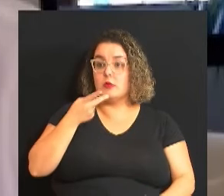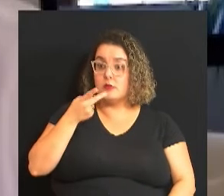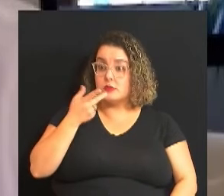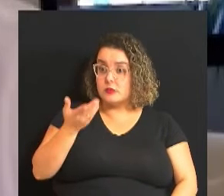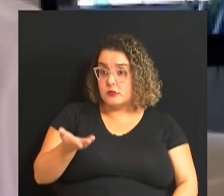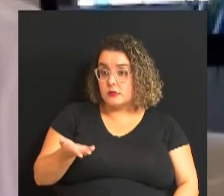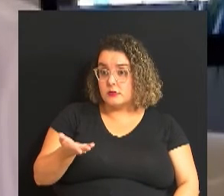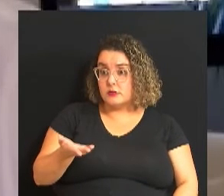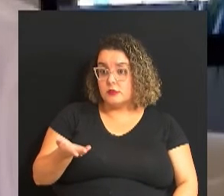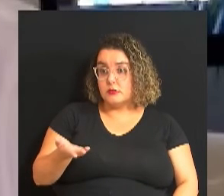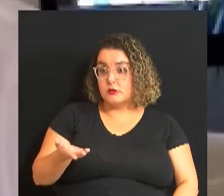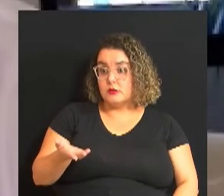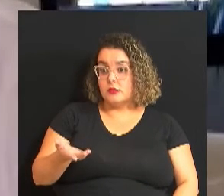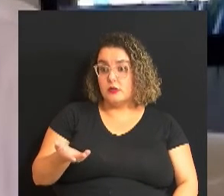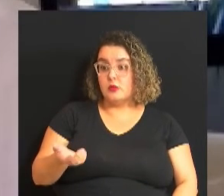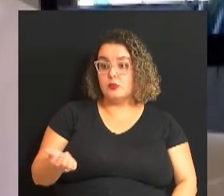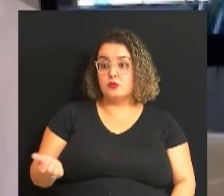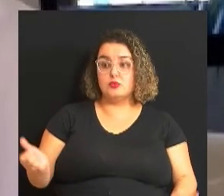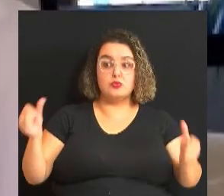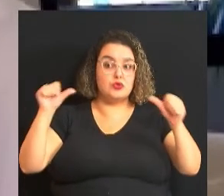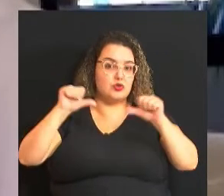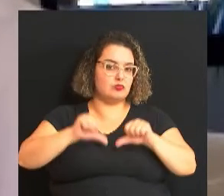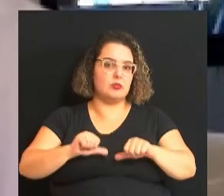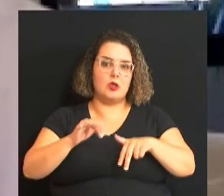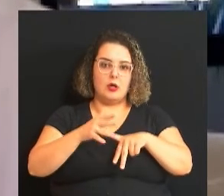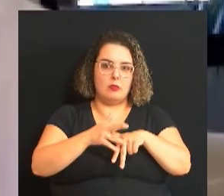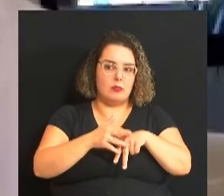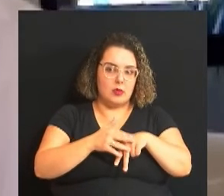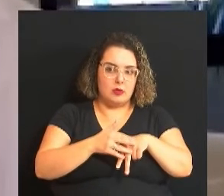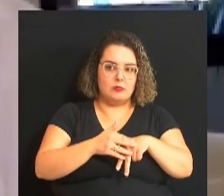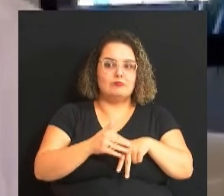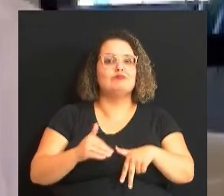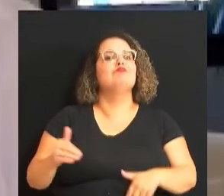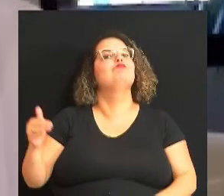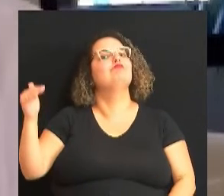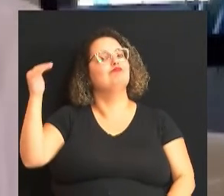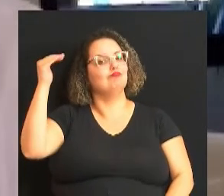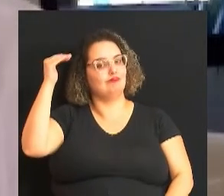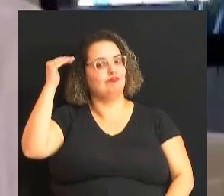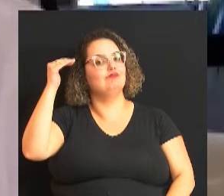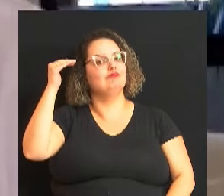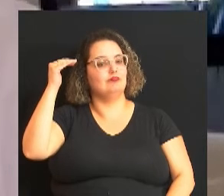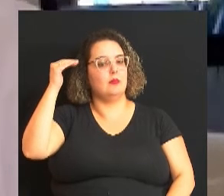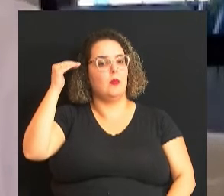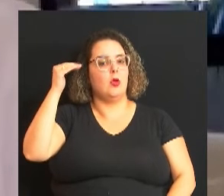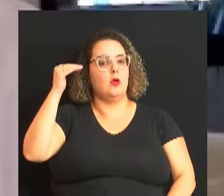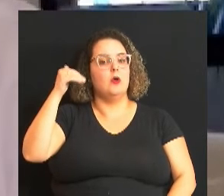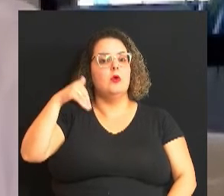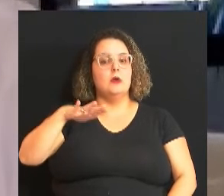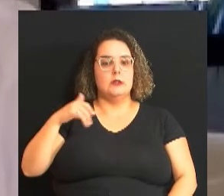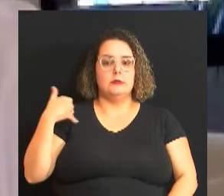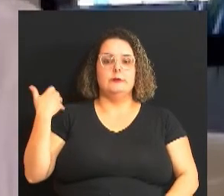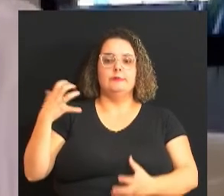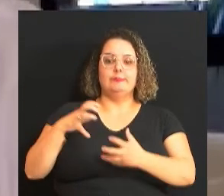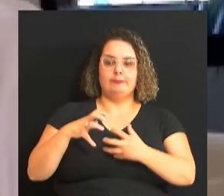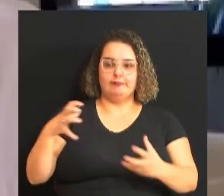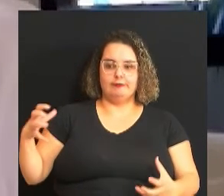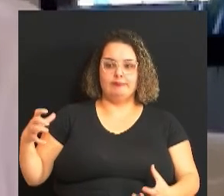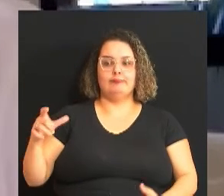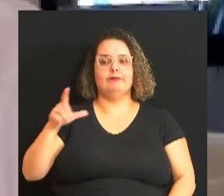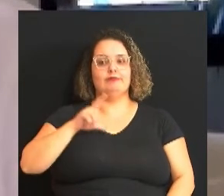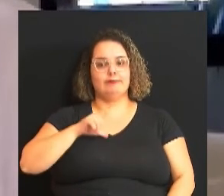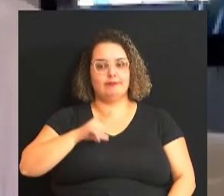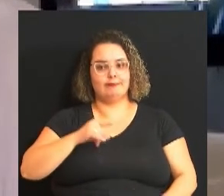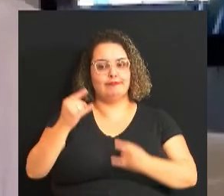que os piores pacientes são os pacientes adultos. Os pacientes mais idosos, eles têm uma tendência